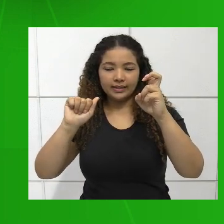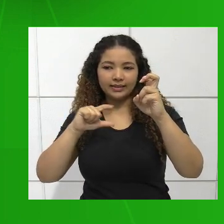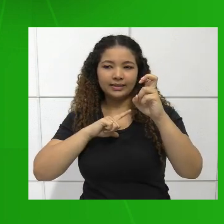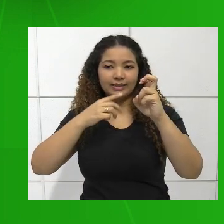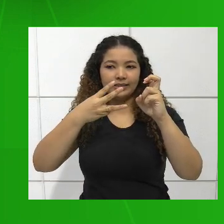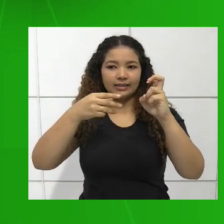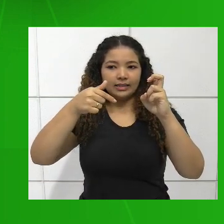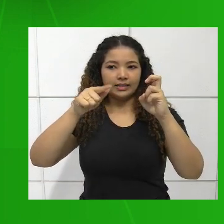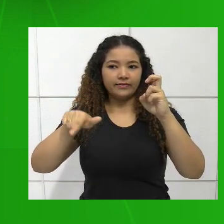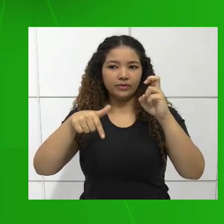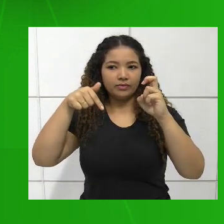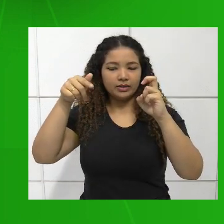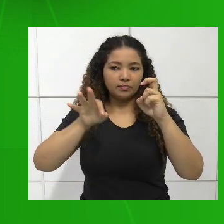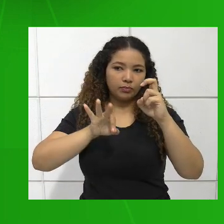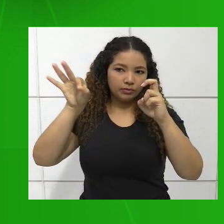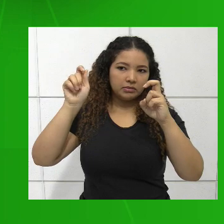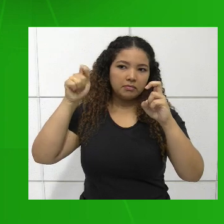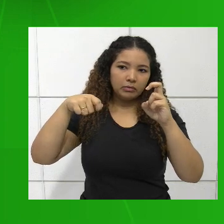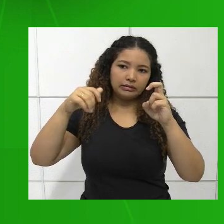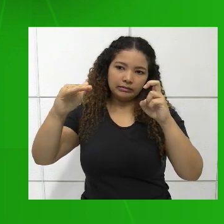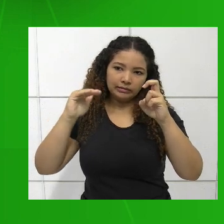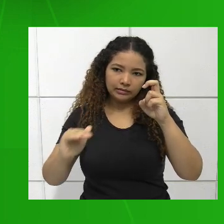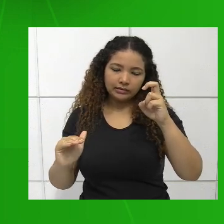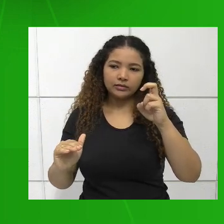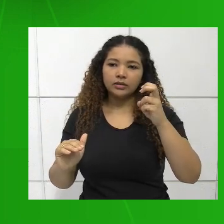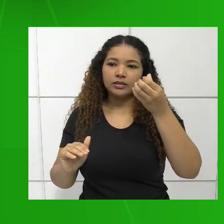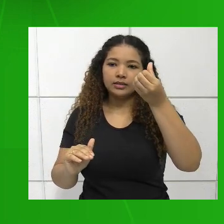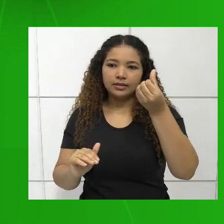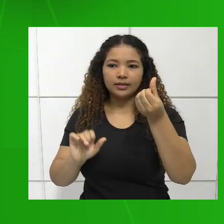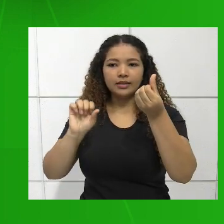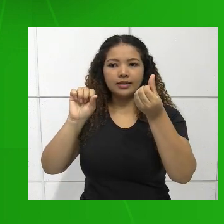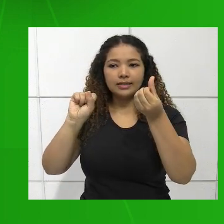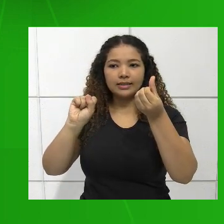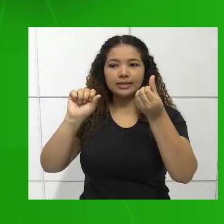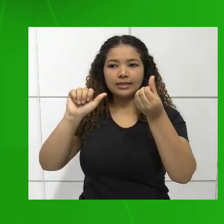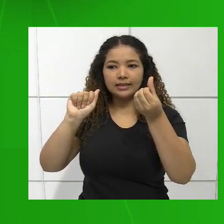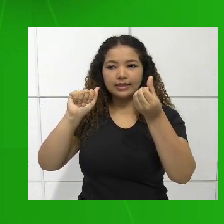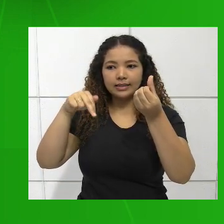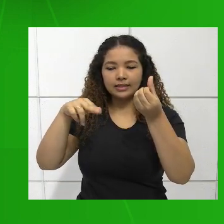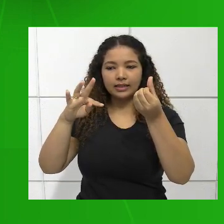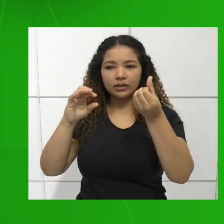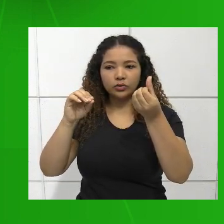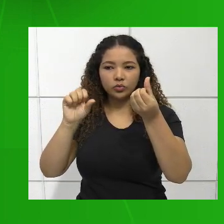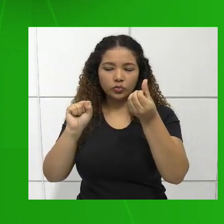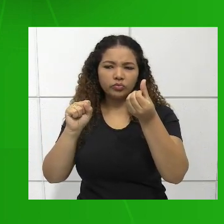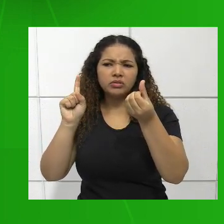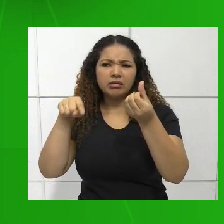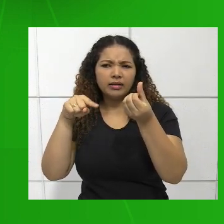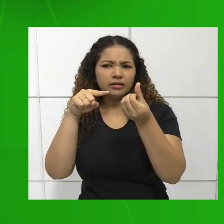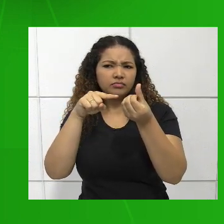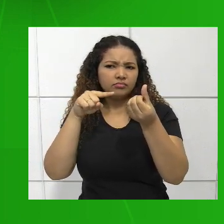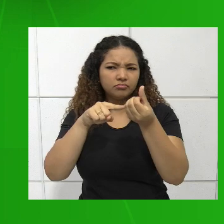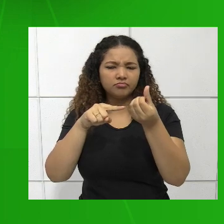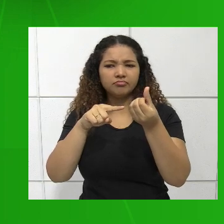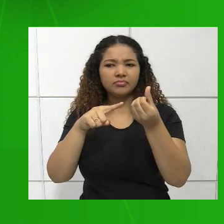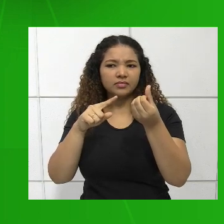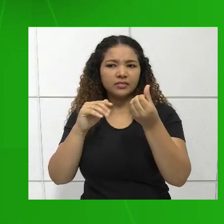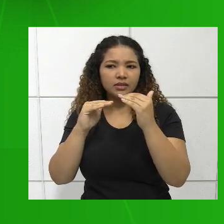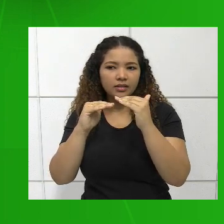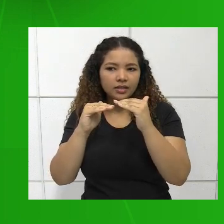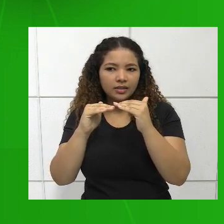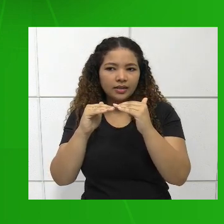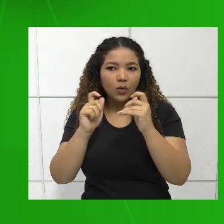37,7% de chances de cair. O Santos dos Gigantes é o time que imediatamente mais se afastou dessa